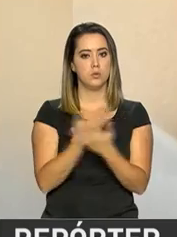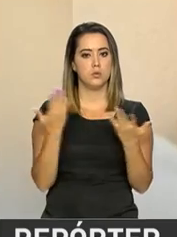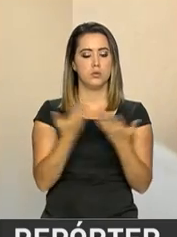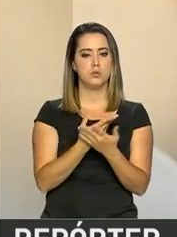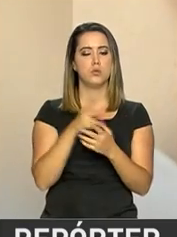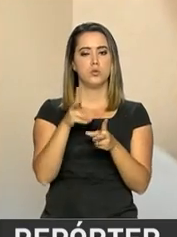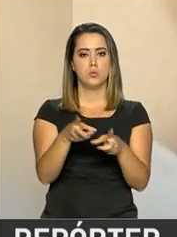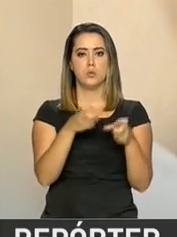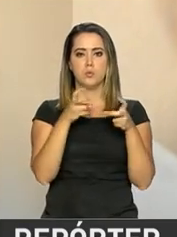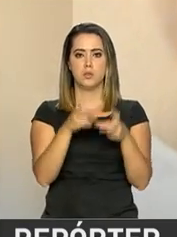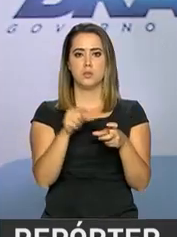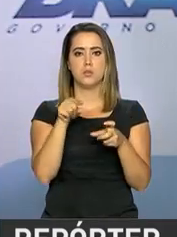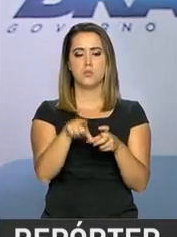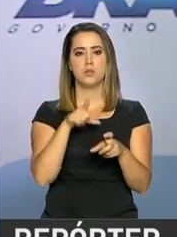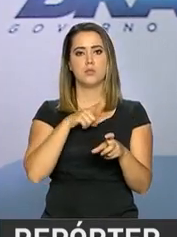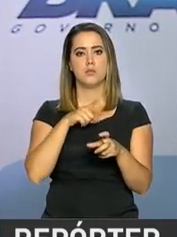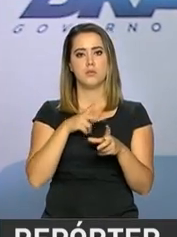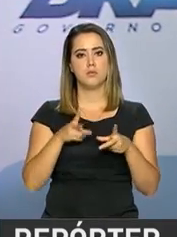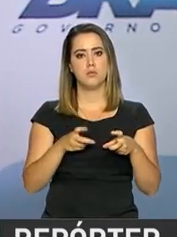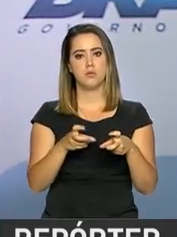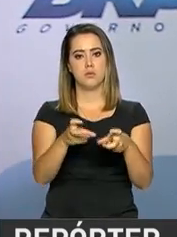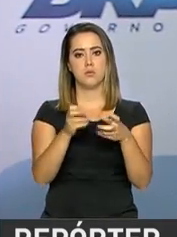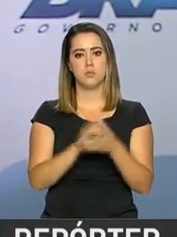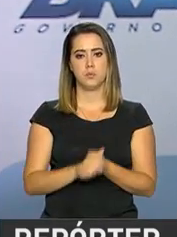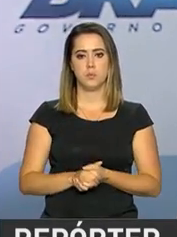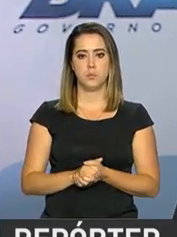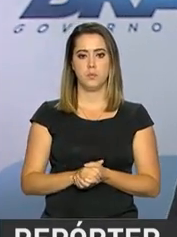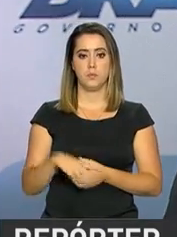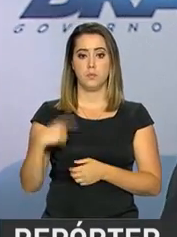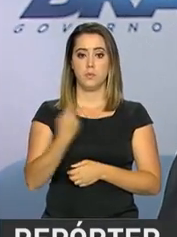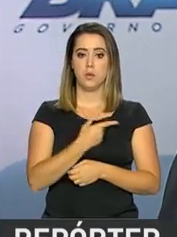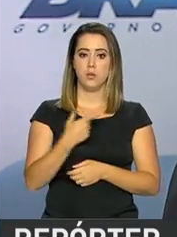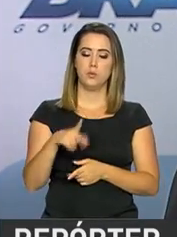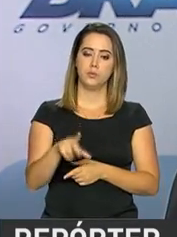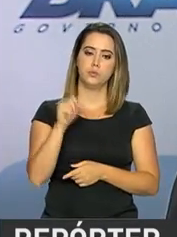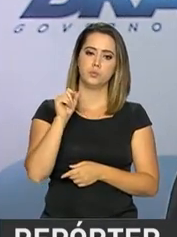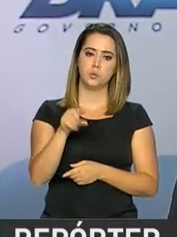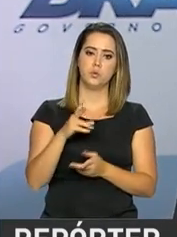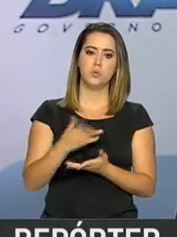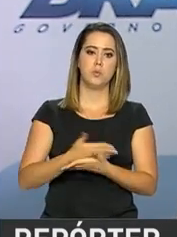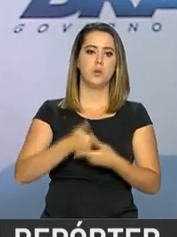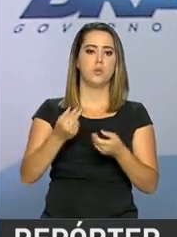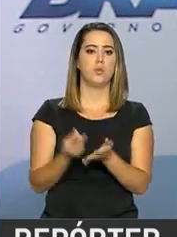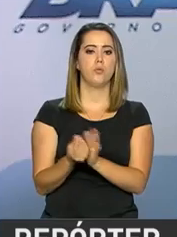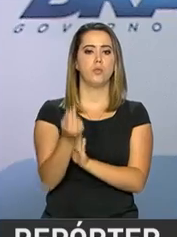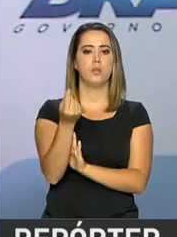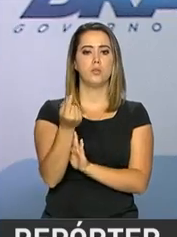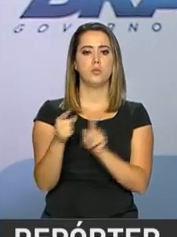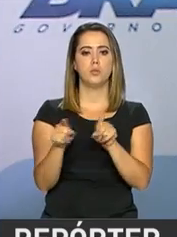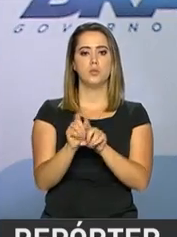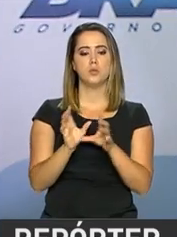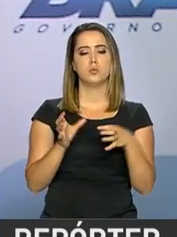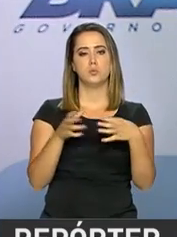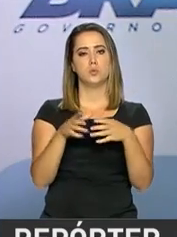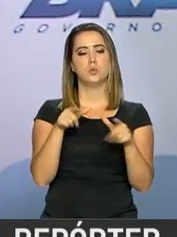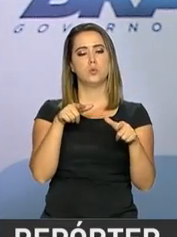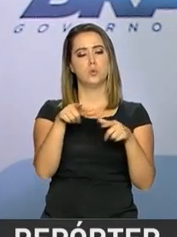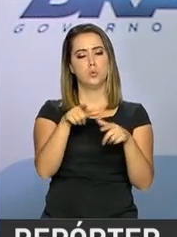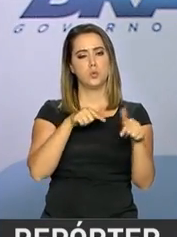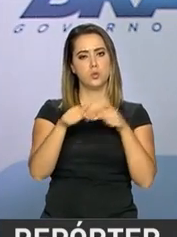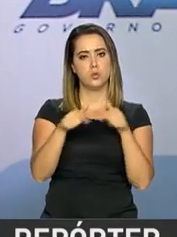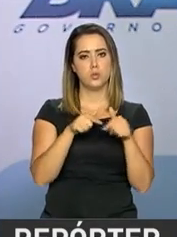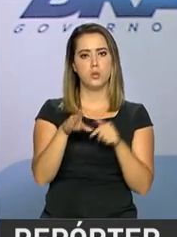para a identificação do tumor. Nós decidimos fazer esse reajuste para as ações